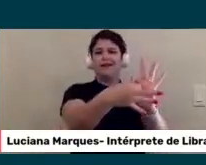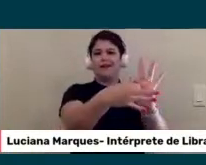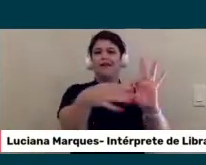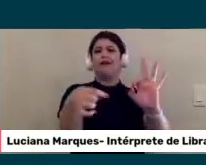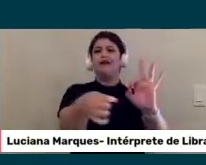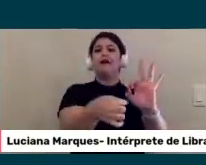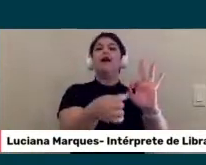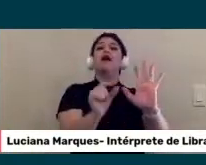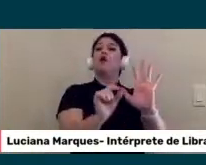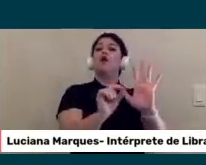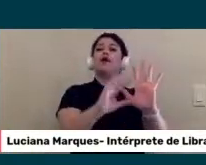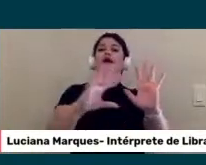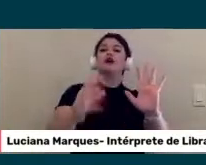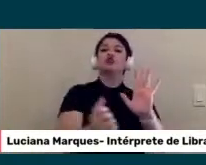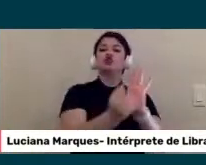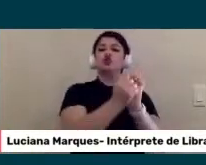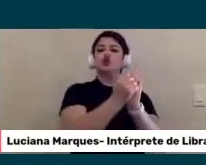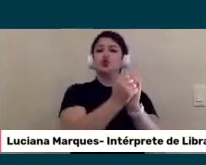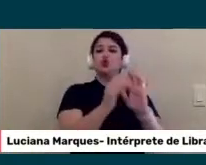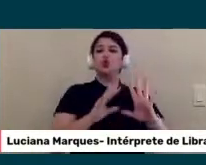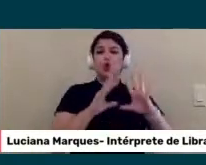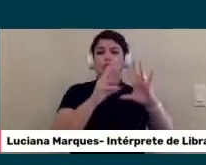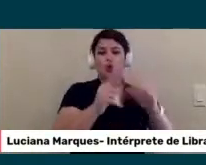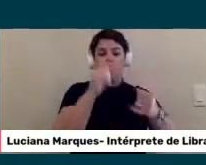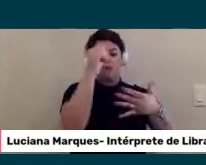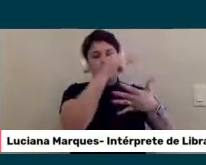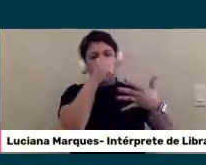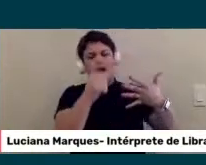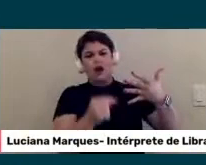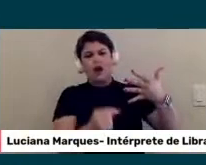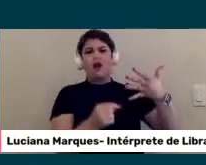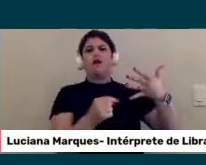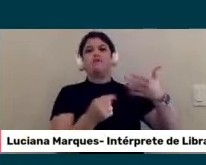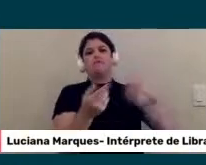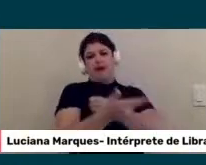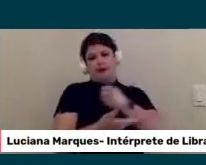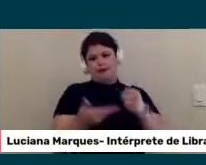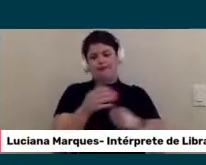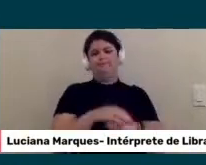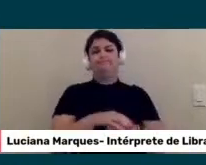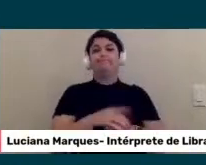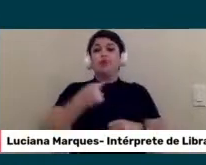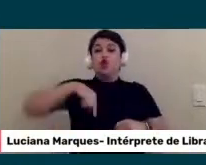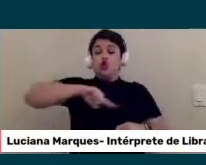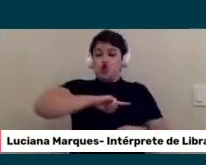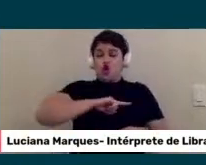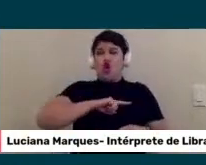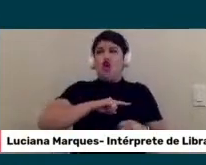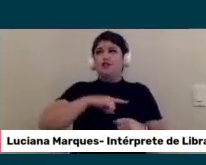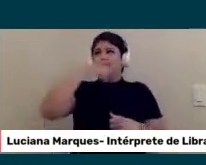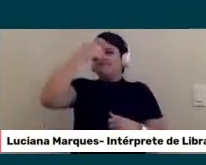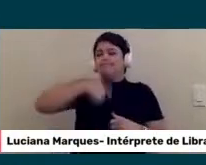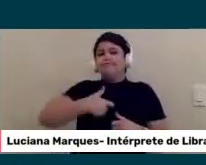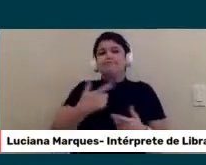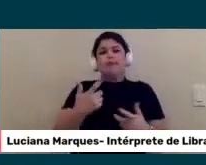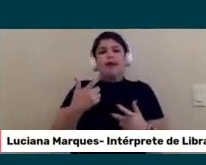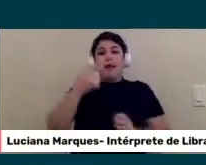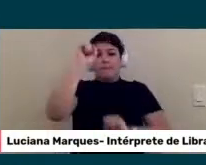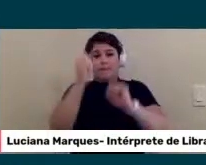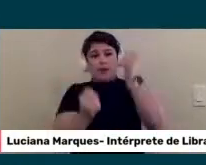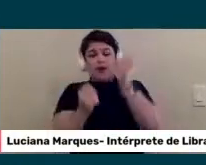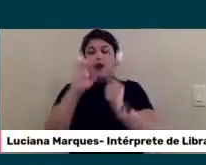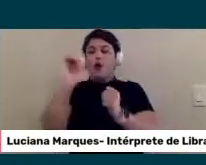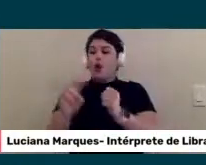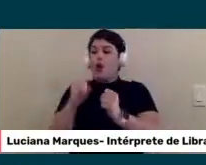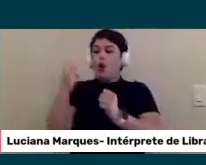para a junção de todos esses pilares. E aí, a gente, como empresa ou como